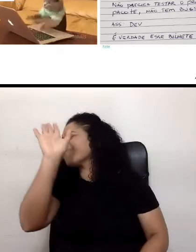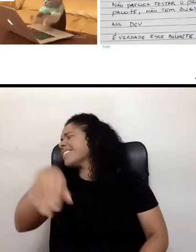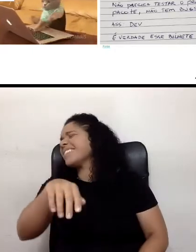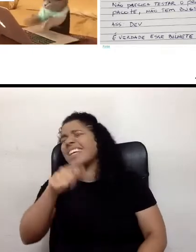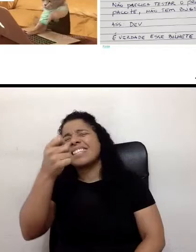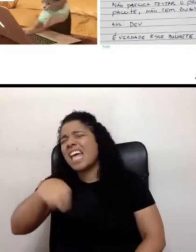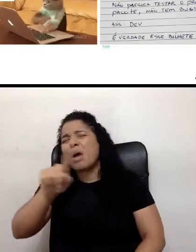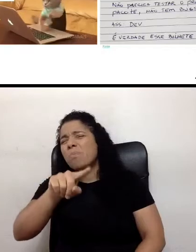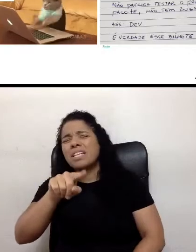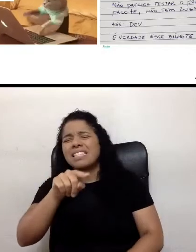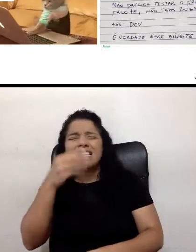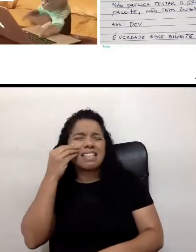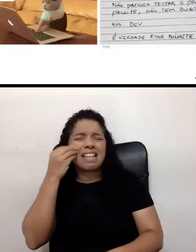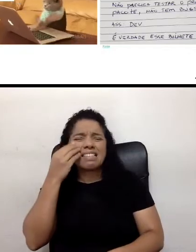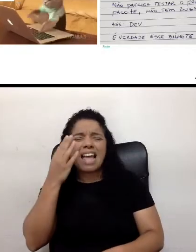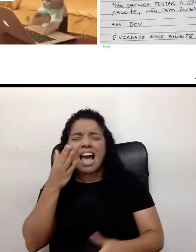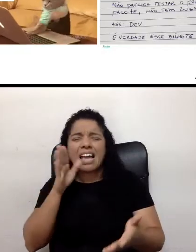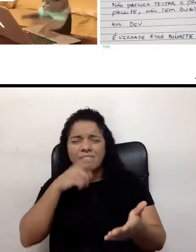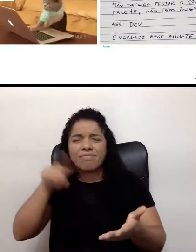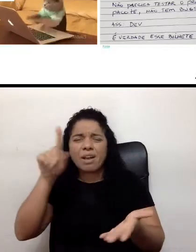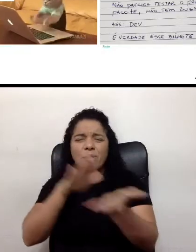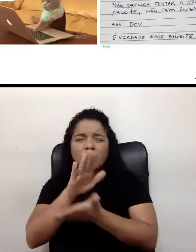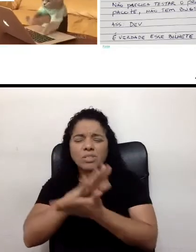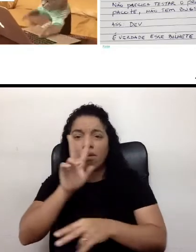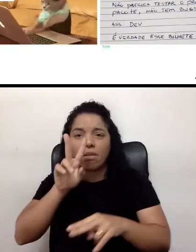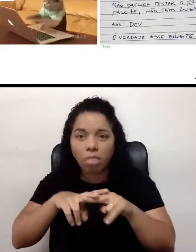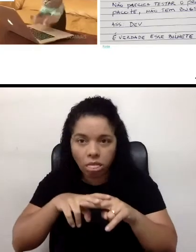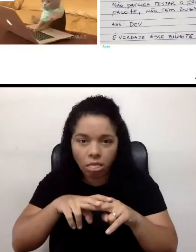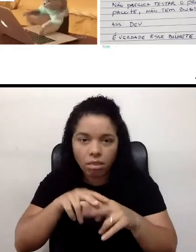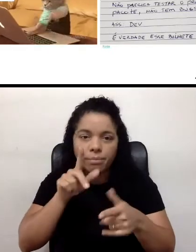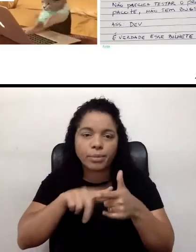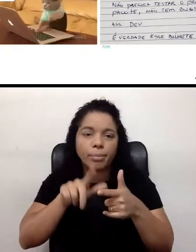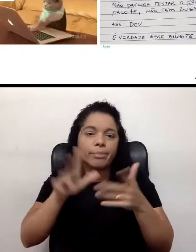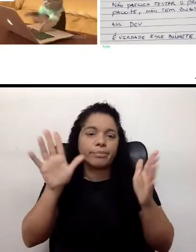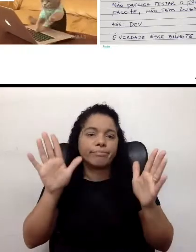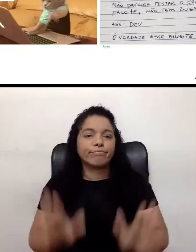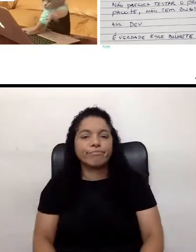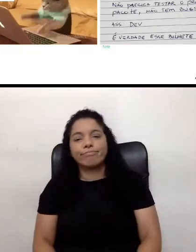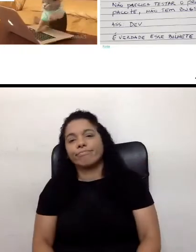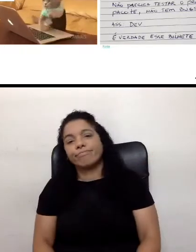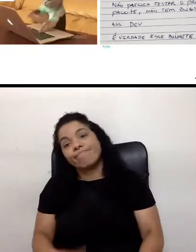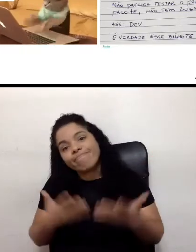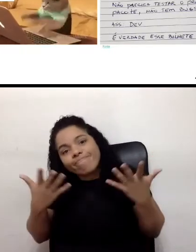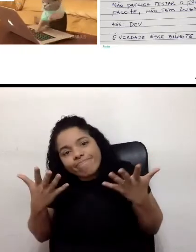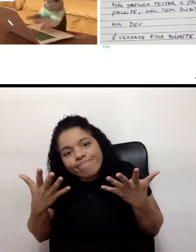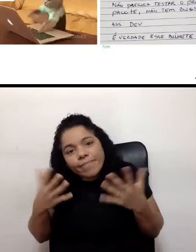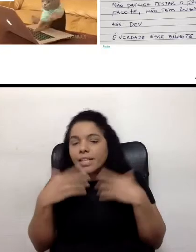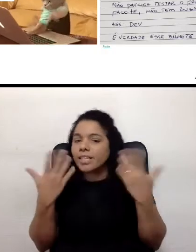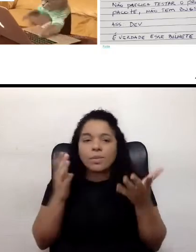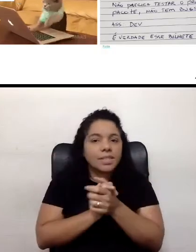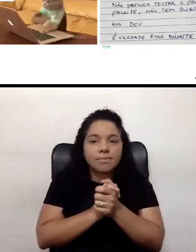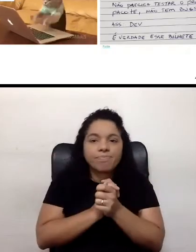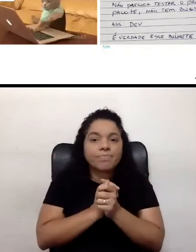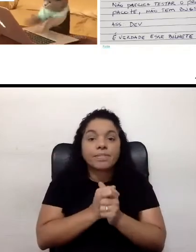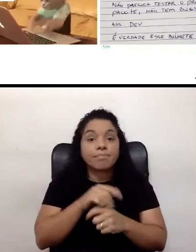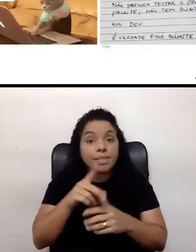E chega, entra em produção, pã. Deu problema. Entendeu? Então, isso é muito assim, do nosso